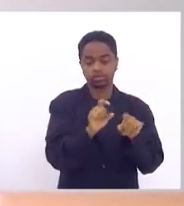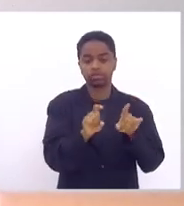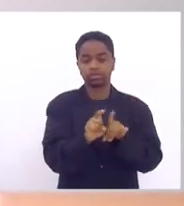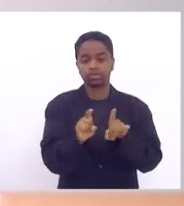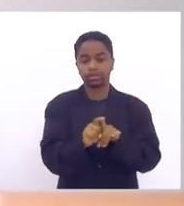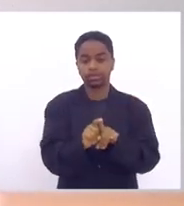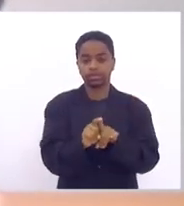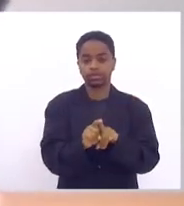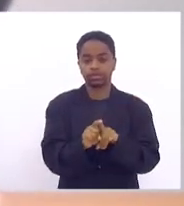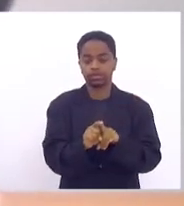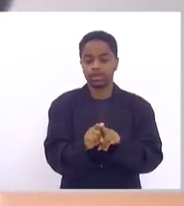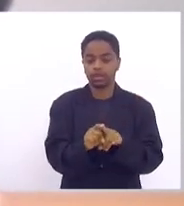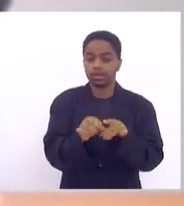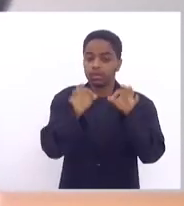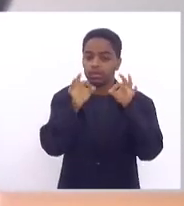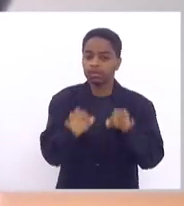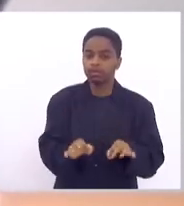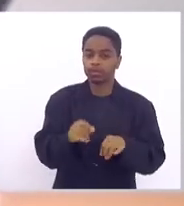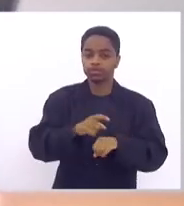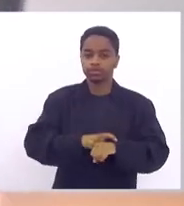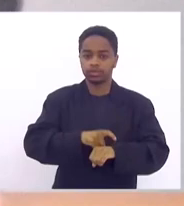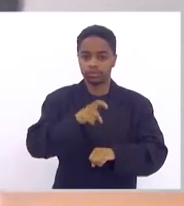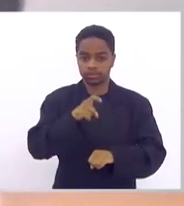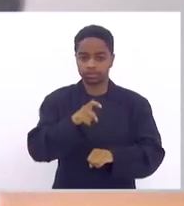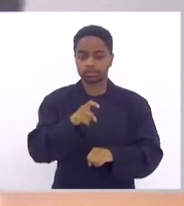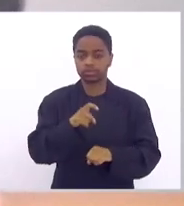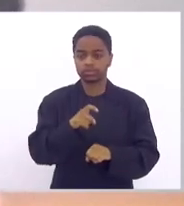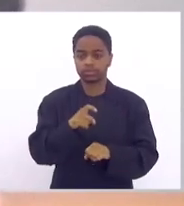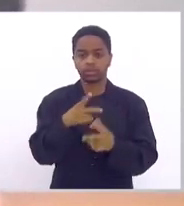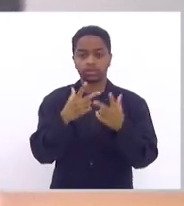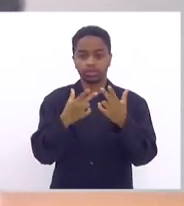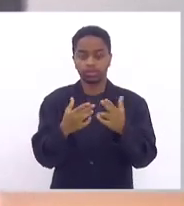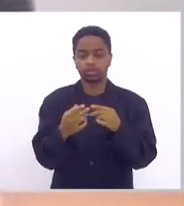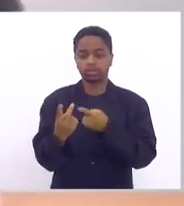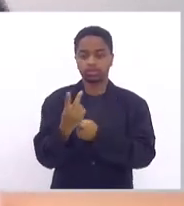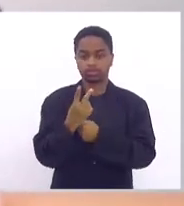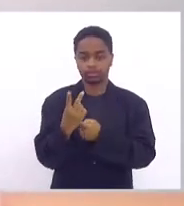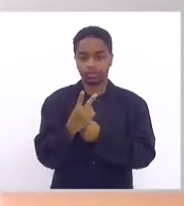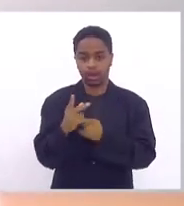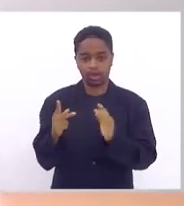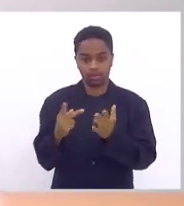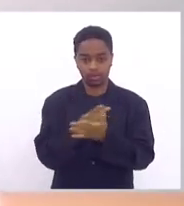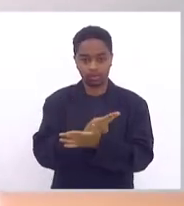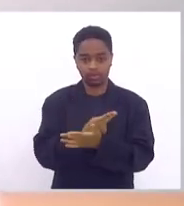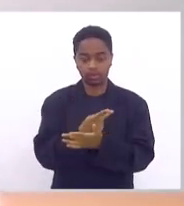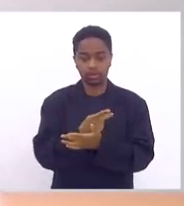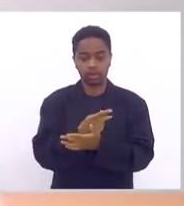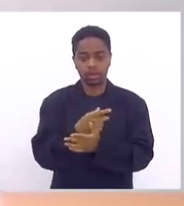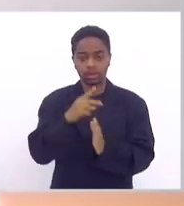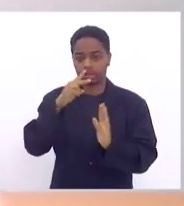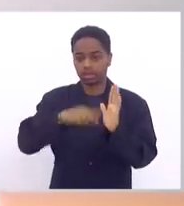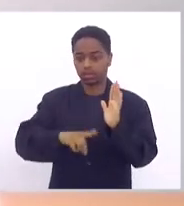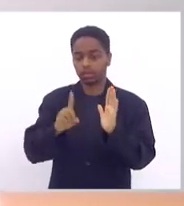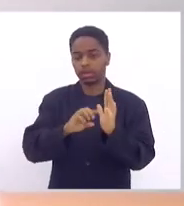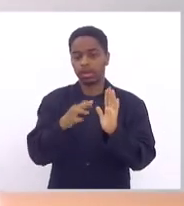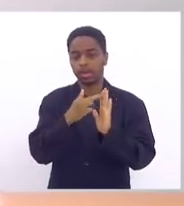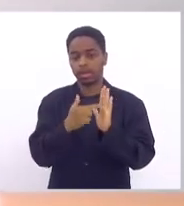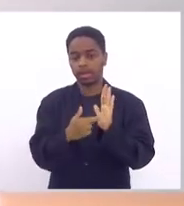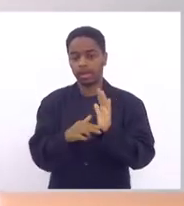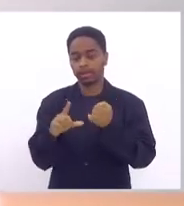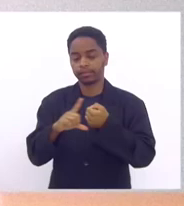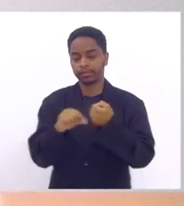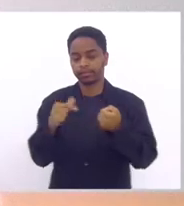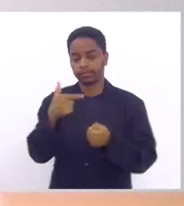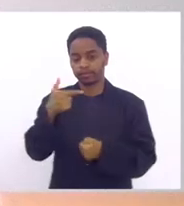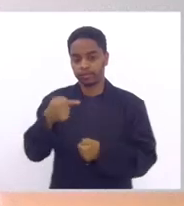exatamente nesse momento que é o caso das imunidades deixa-se de ler a regra do artigo 27 parágrafo